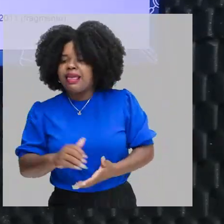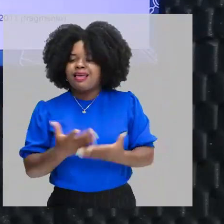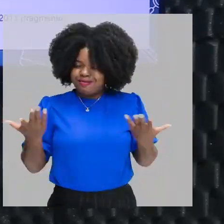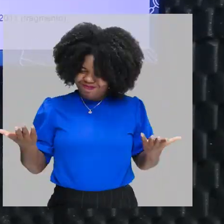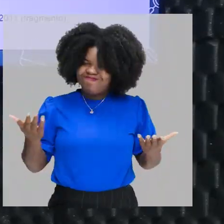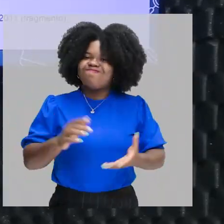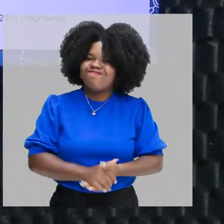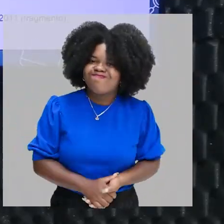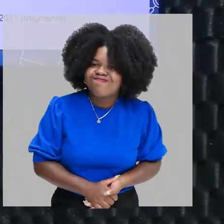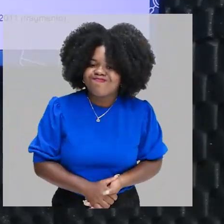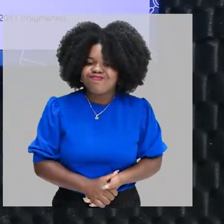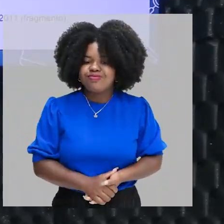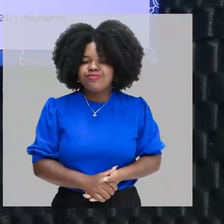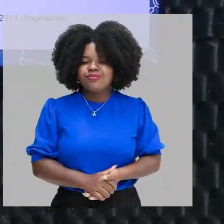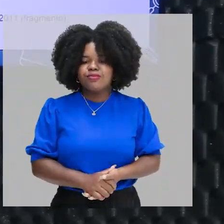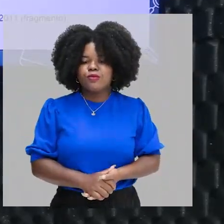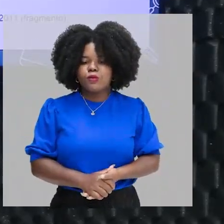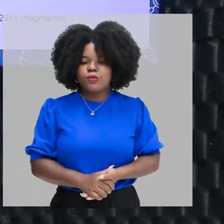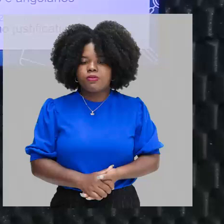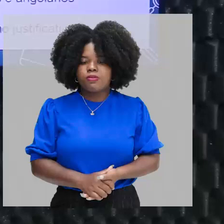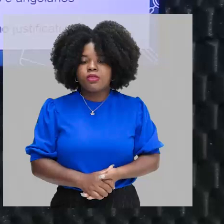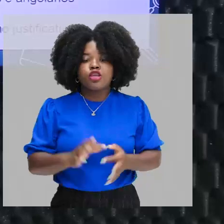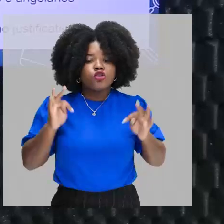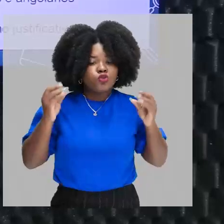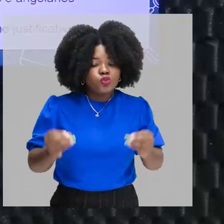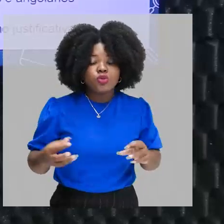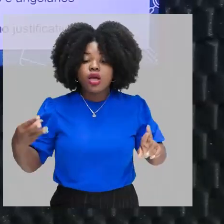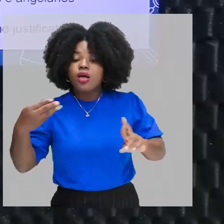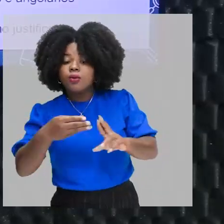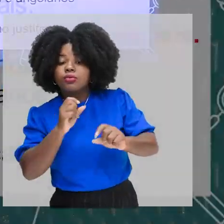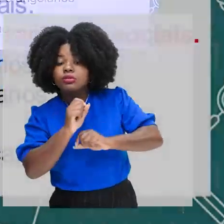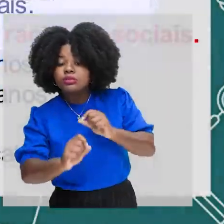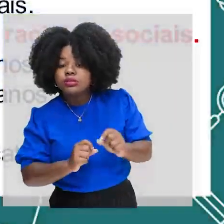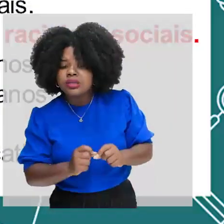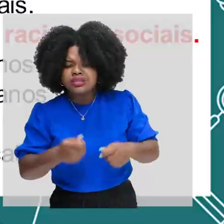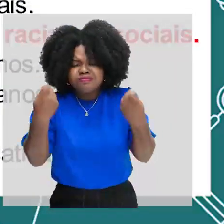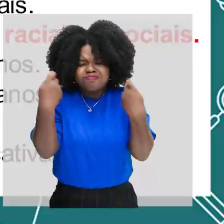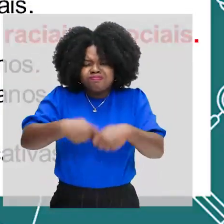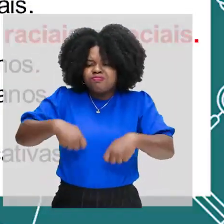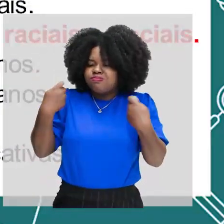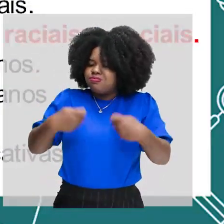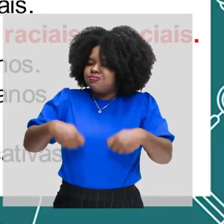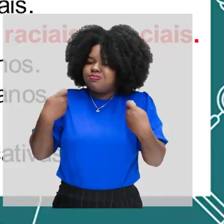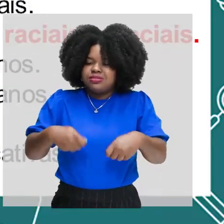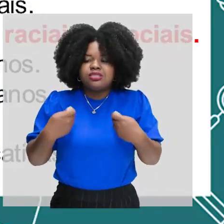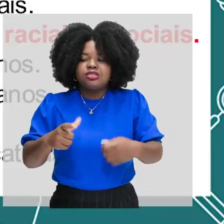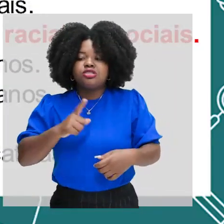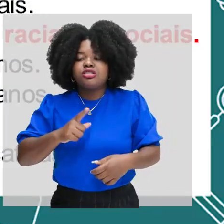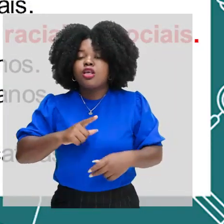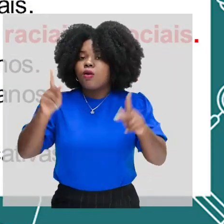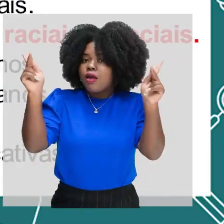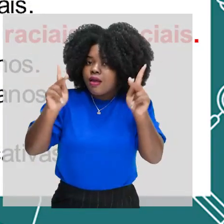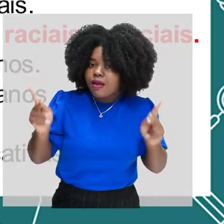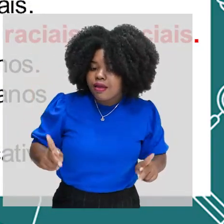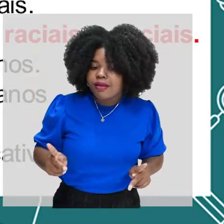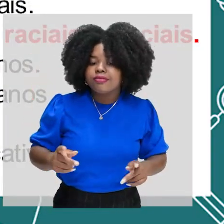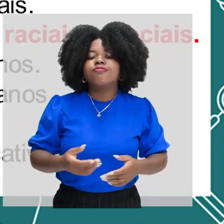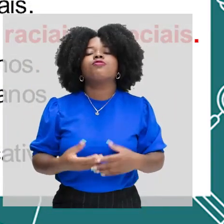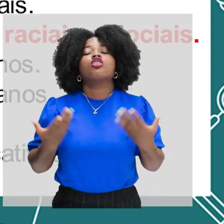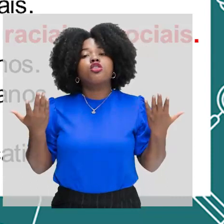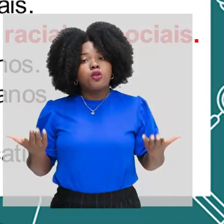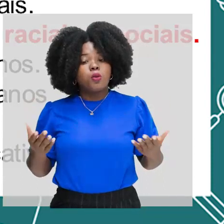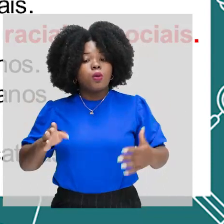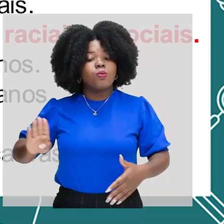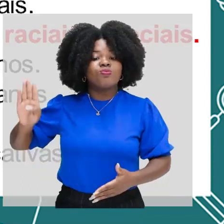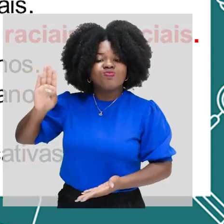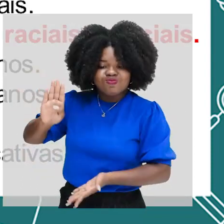oeste, no norte, no sul. Tudo isso fazendo referência a essa necessidade de se buscar a paz. Então, o alerta é sobre